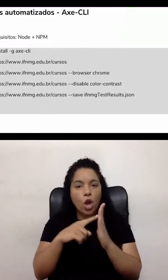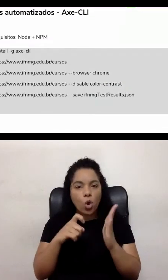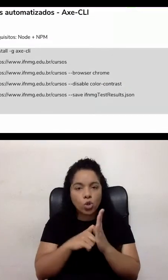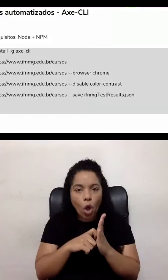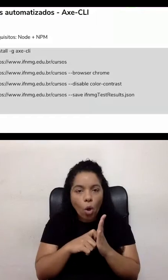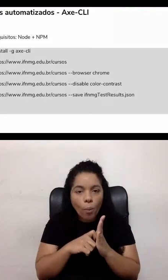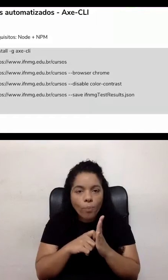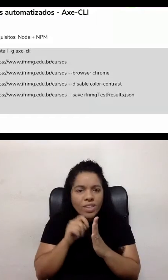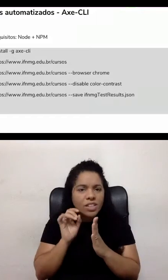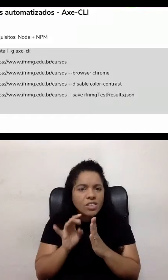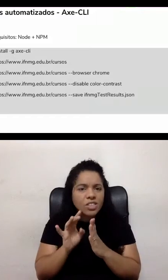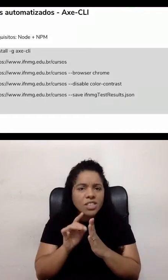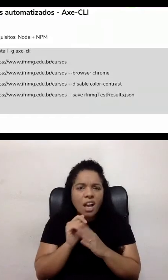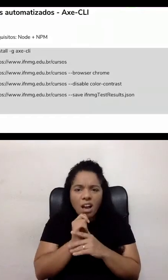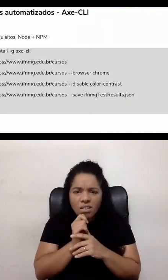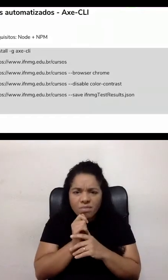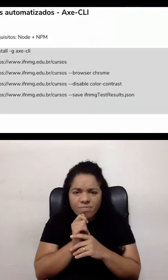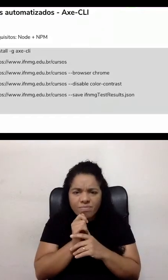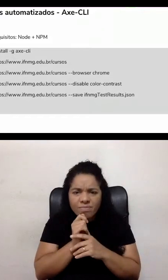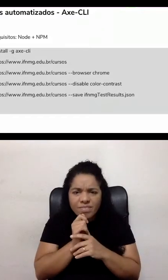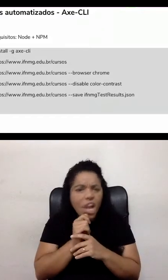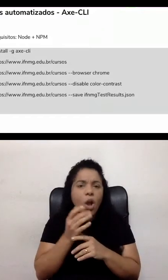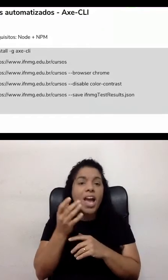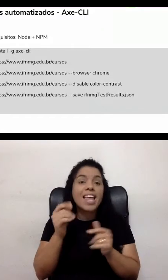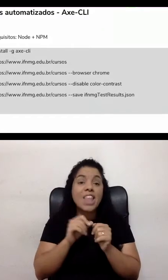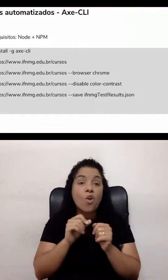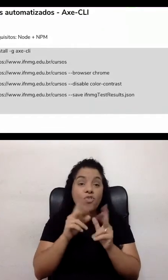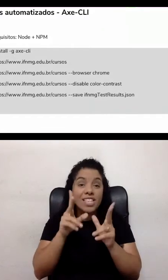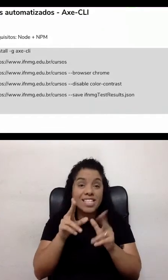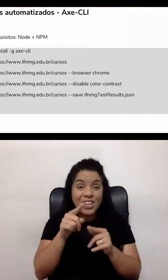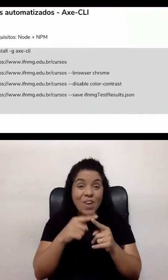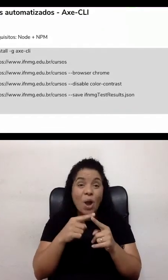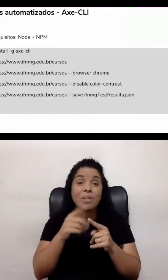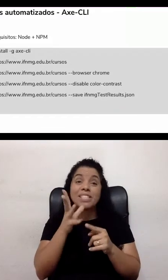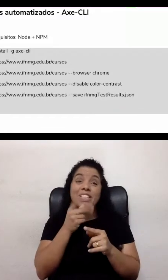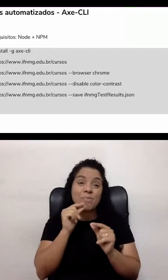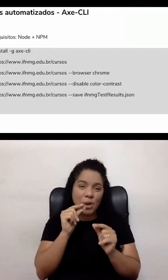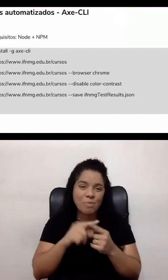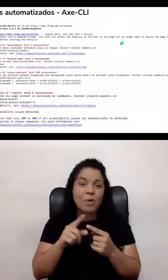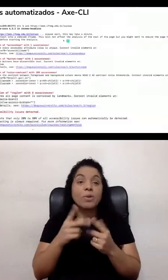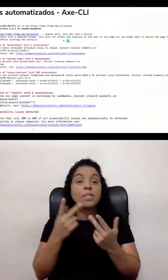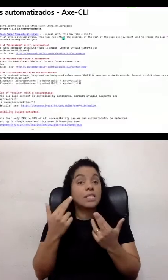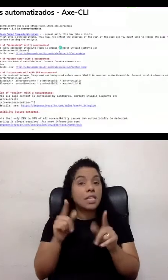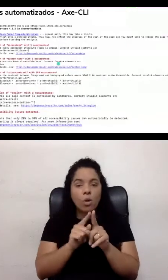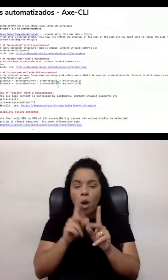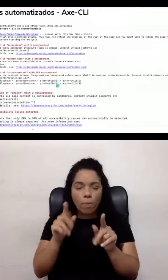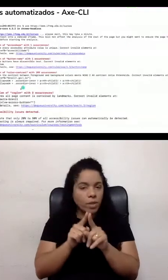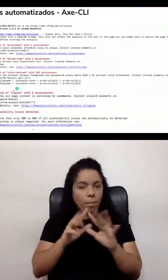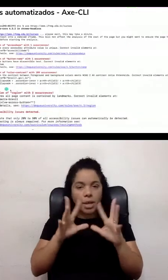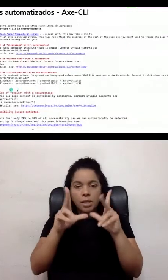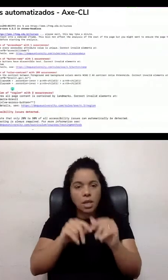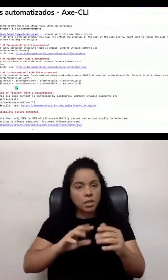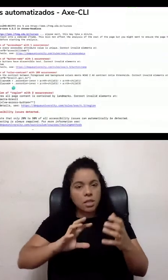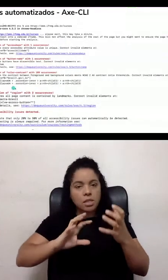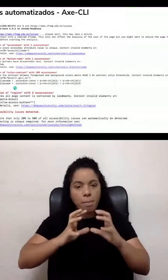isso daqui ao vivo, porque demora um pouquinho, tá, gente? E aqui é a mesma coisa que vocês viram lá, ó. Todos os bugs.